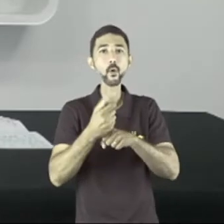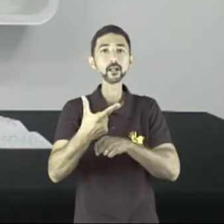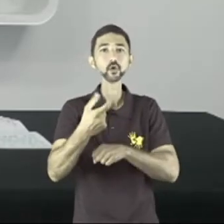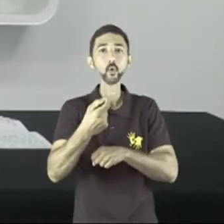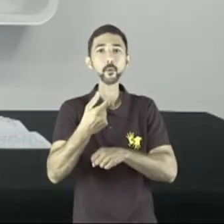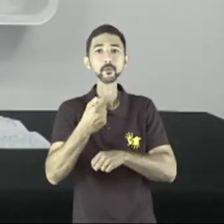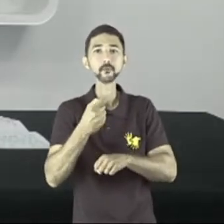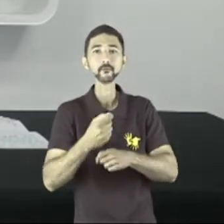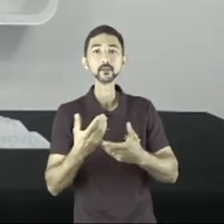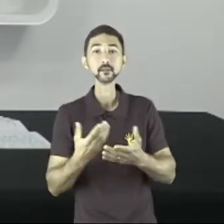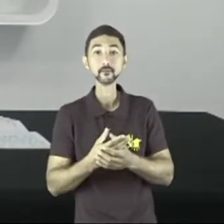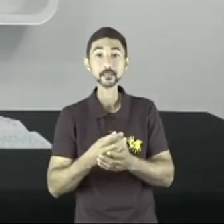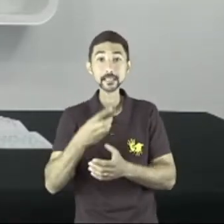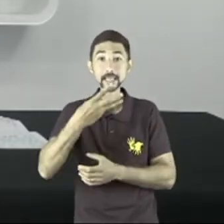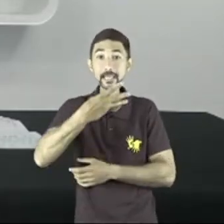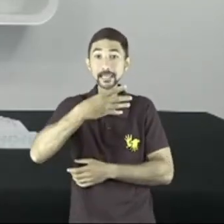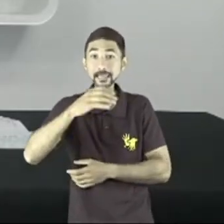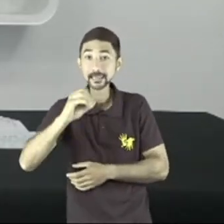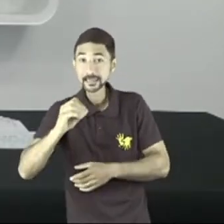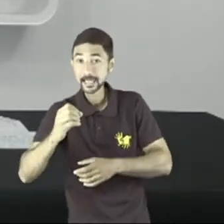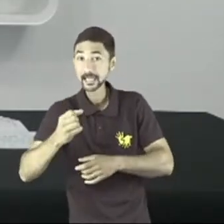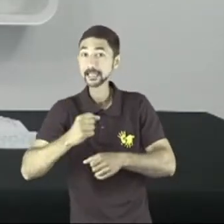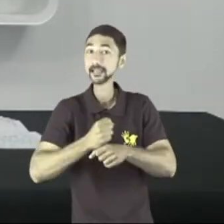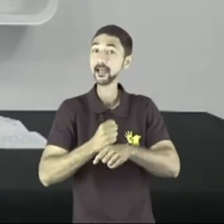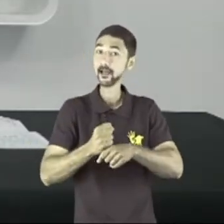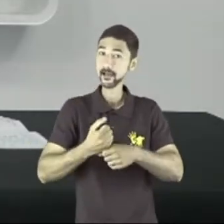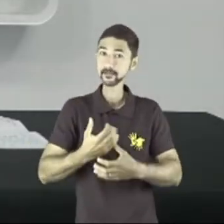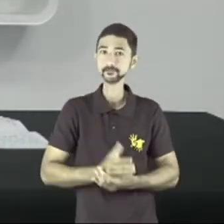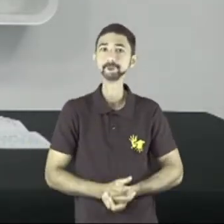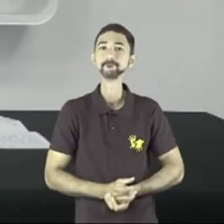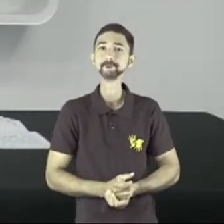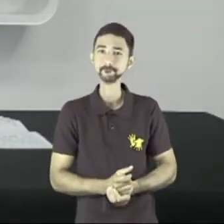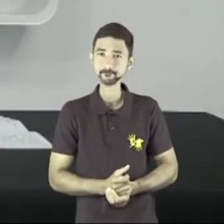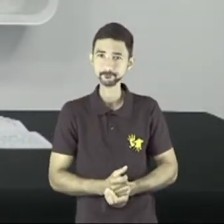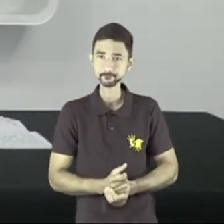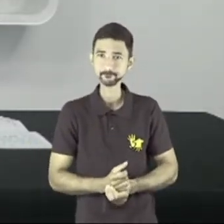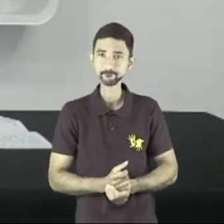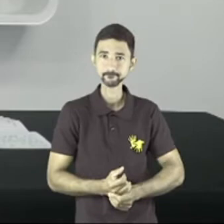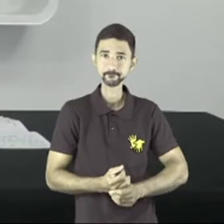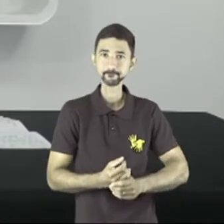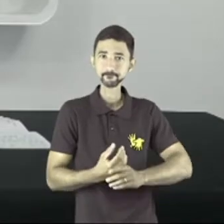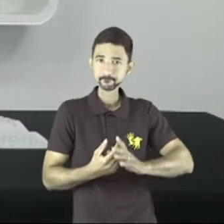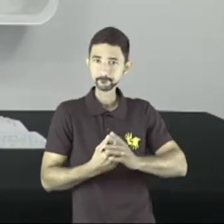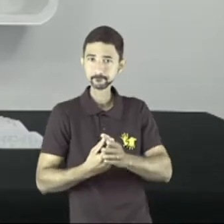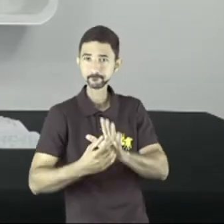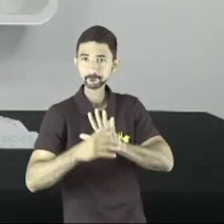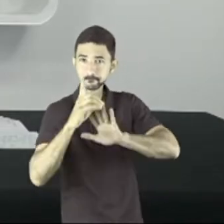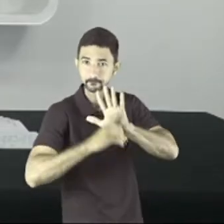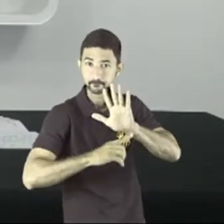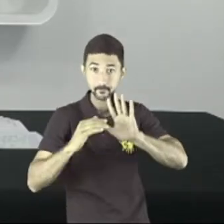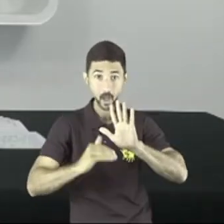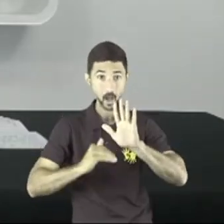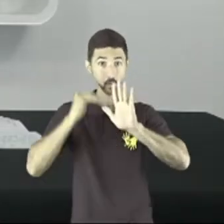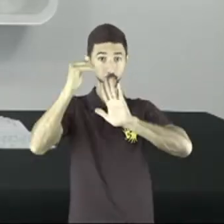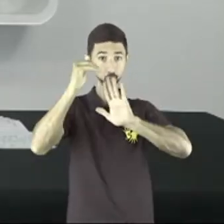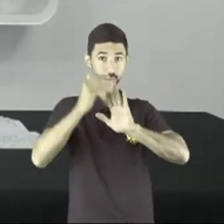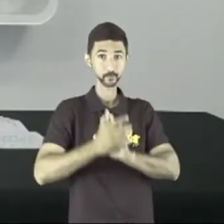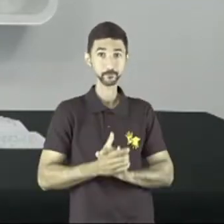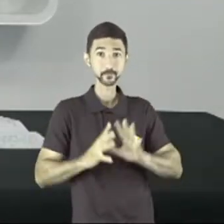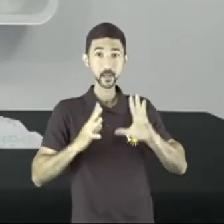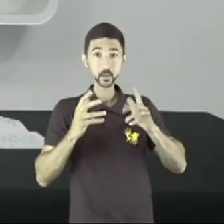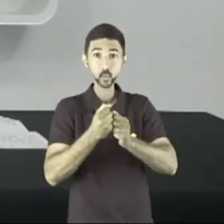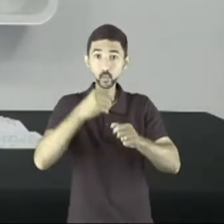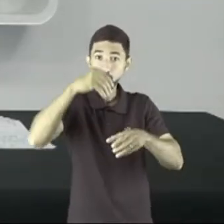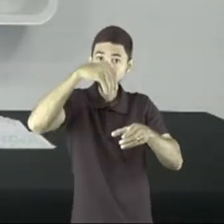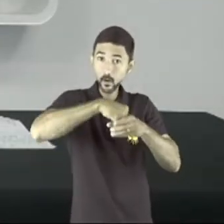2020 completou 30 anos. Este estatuto já é um adulto, mas tudo